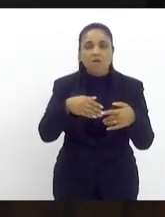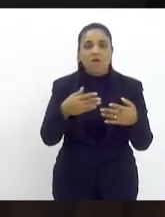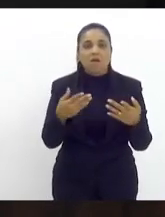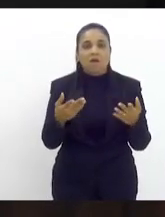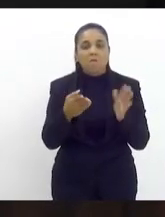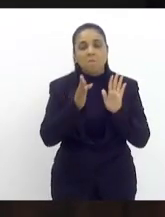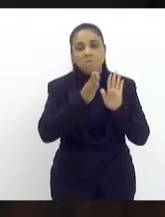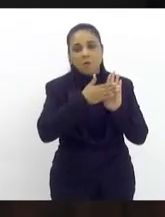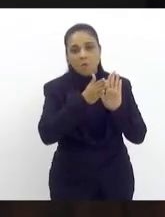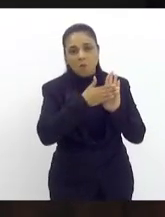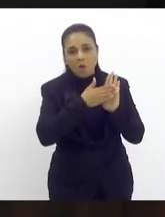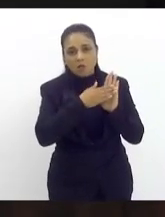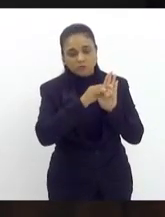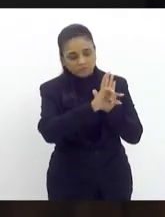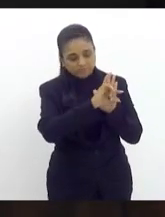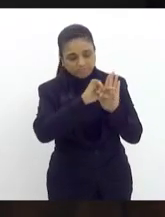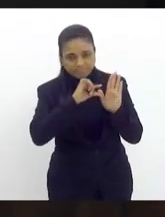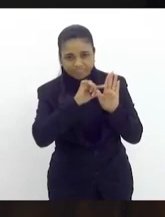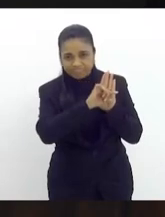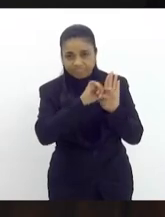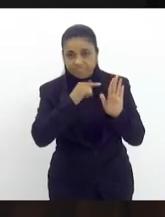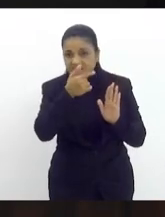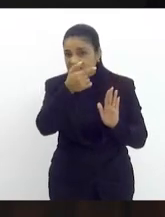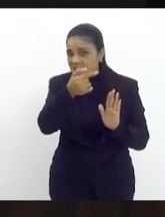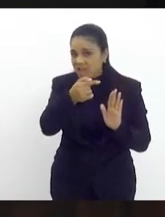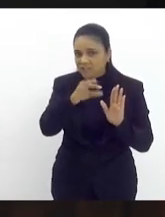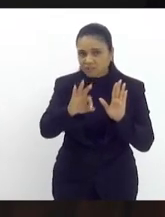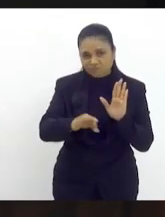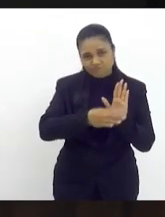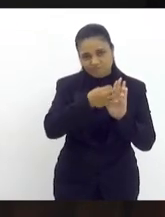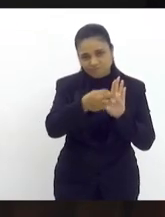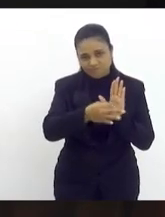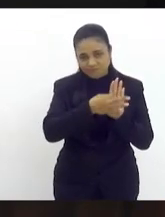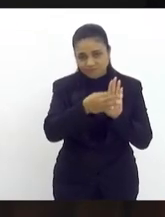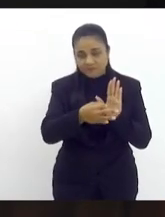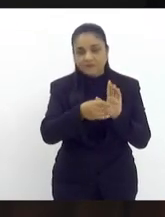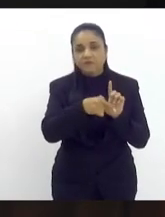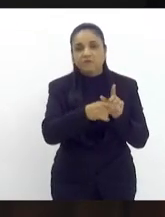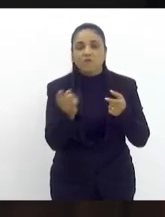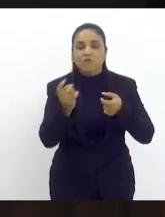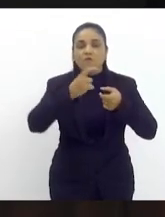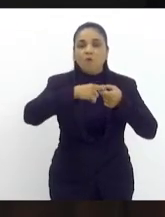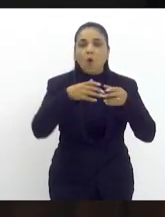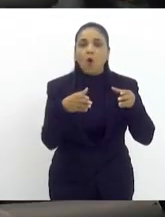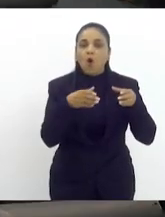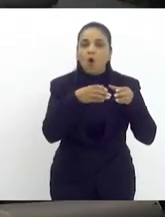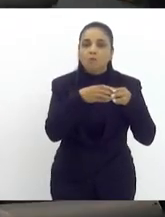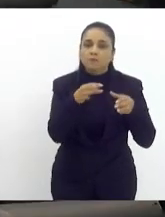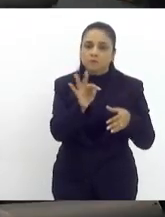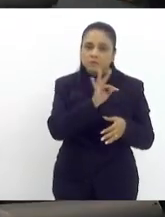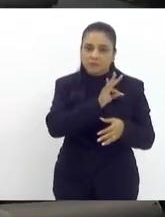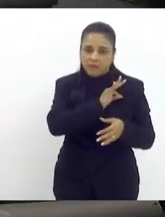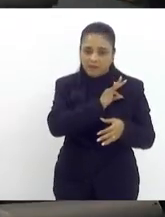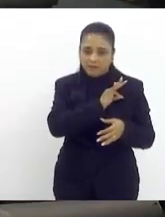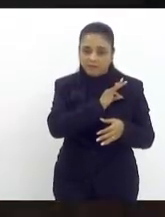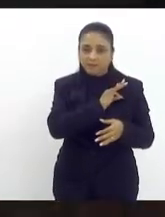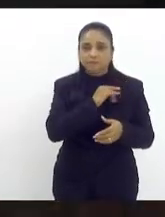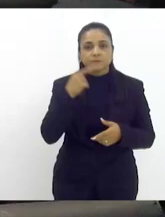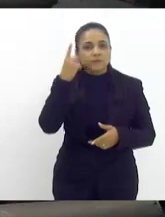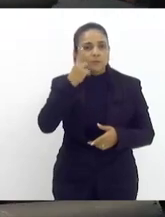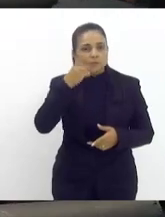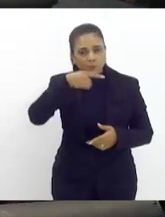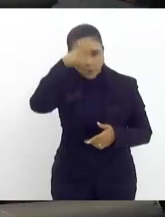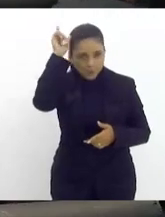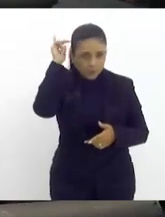presente proposta recebeu 7 emendas e retorna às comissões técnicas. Senhor presidente. Deputado Luiz Paulo.